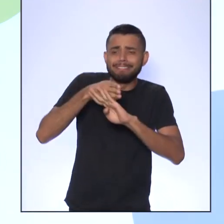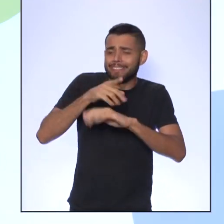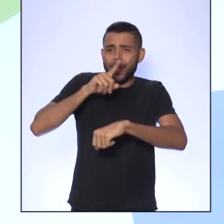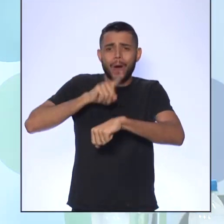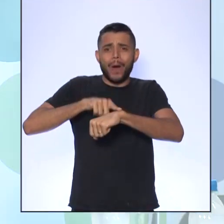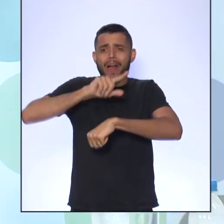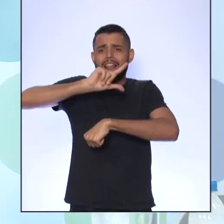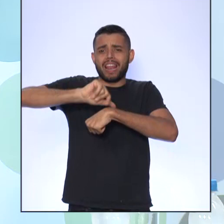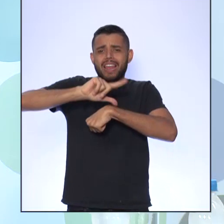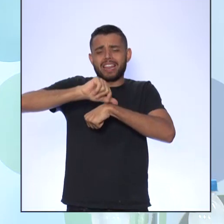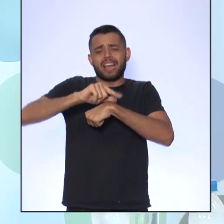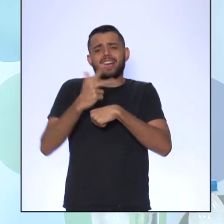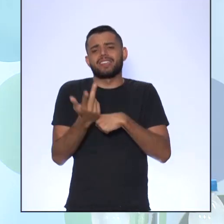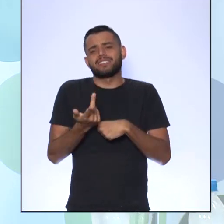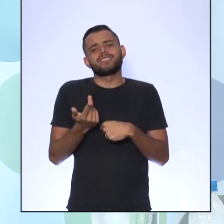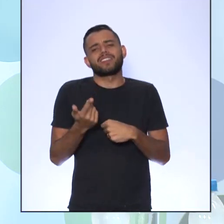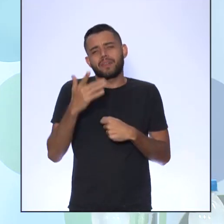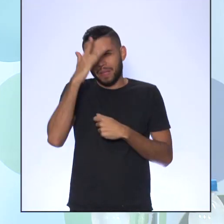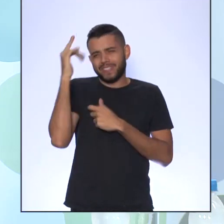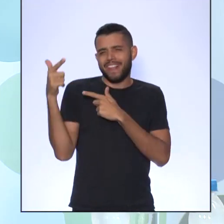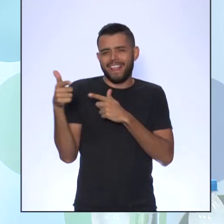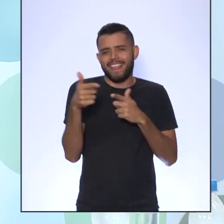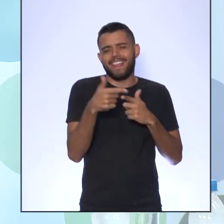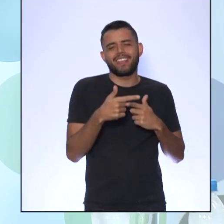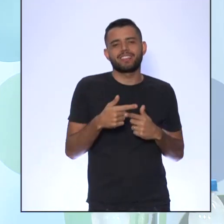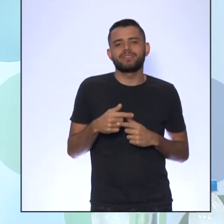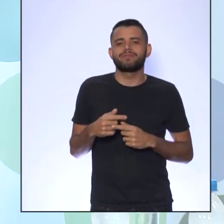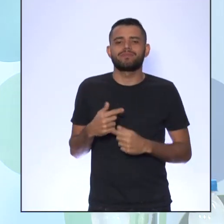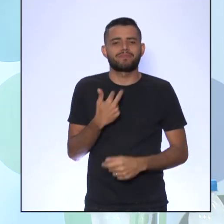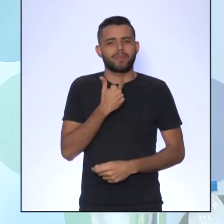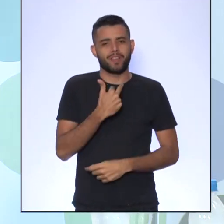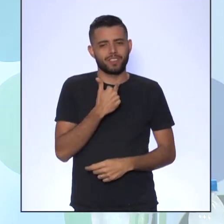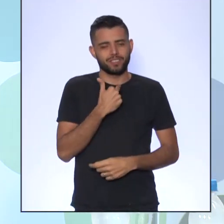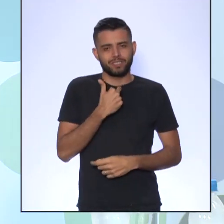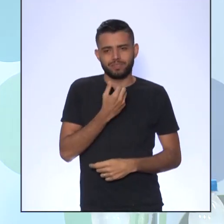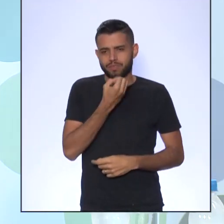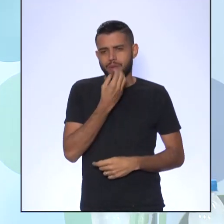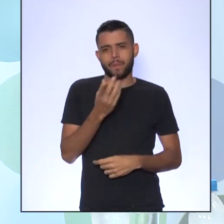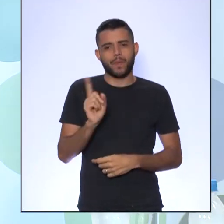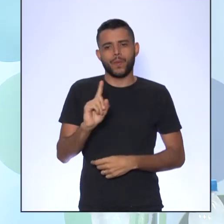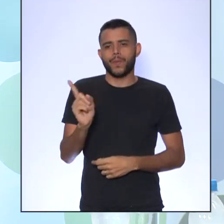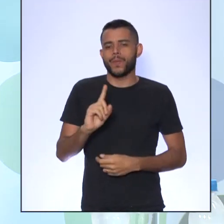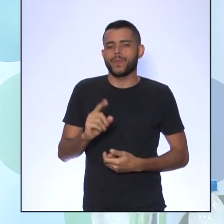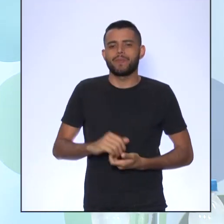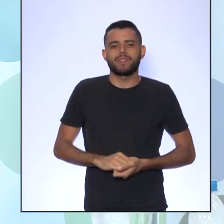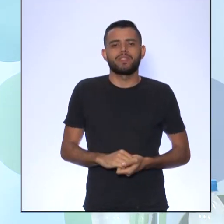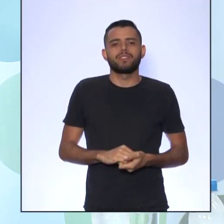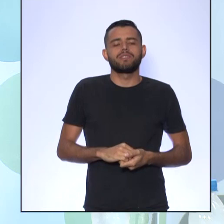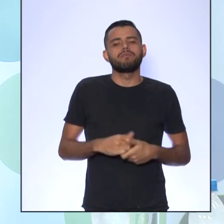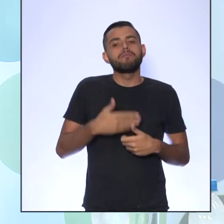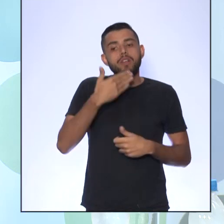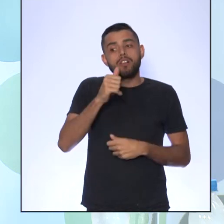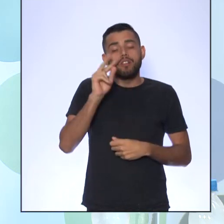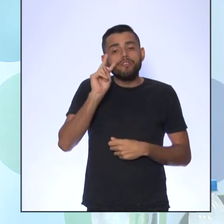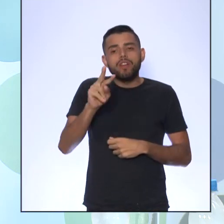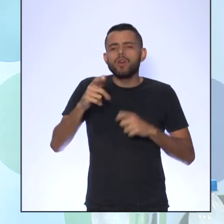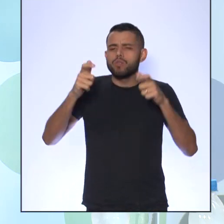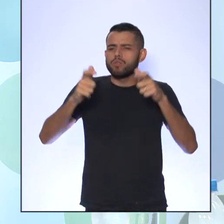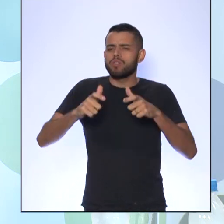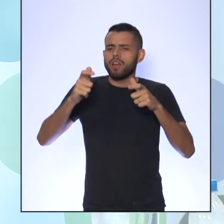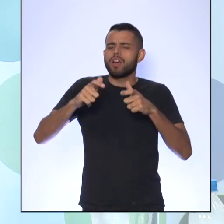isso. Os né? atrasados do Enem Digital, né? Imaginou? Não, aí não é uma boa ideia, concordo. Tem que verificar mesmo o polo de